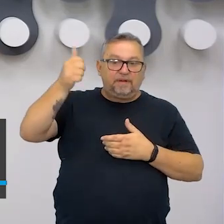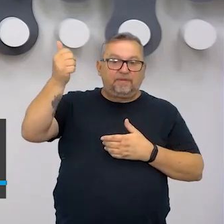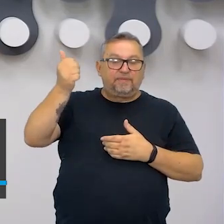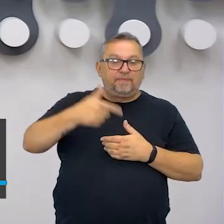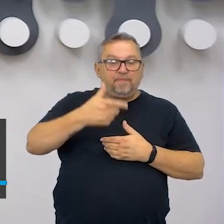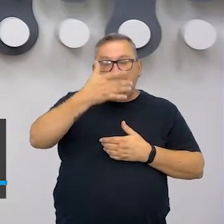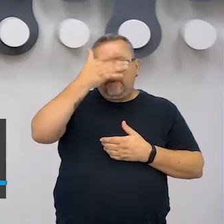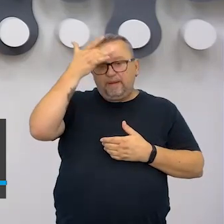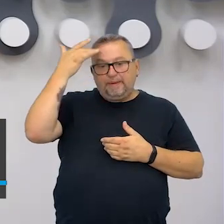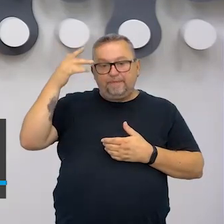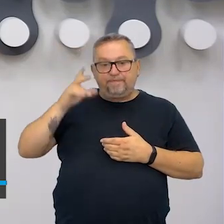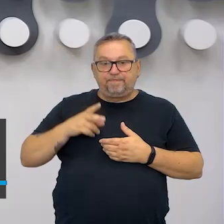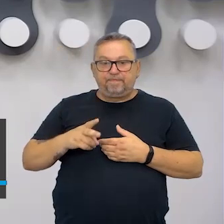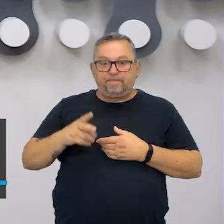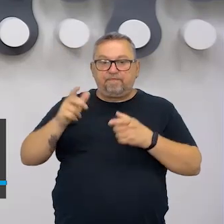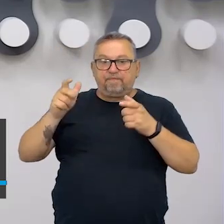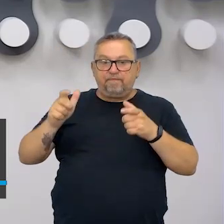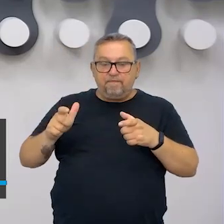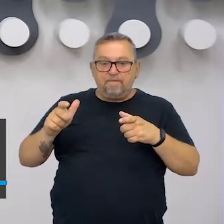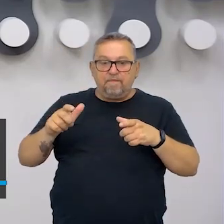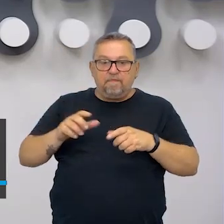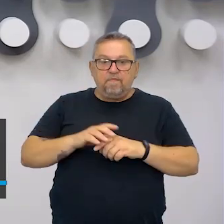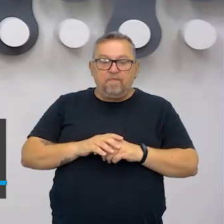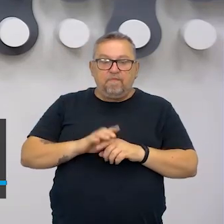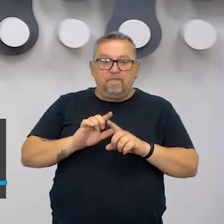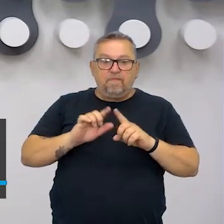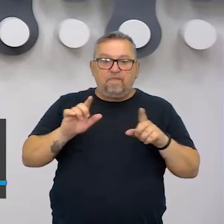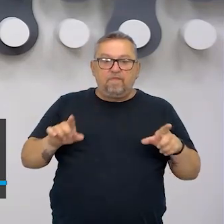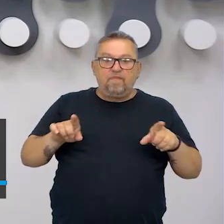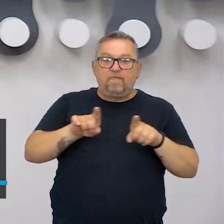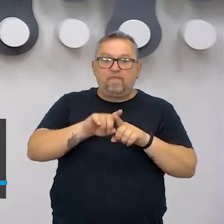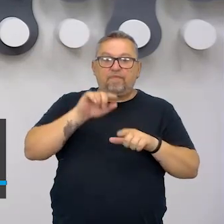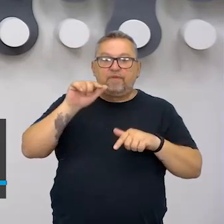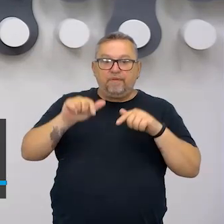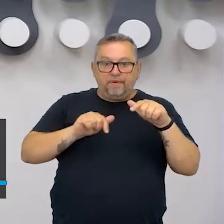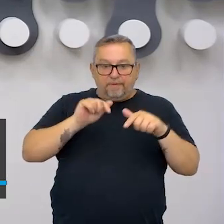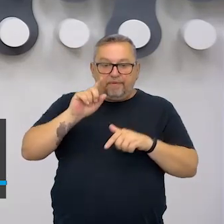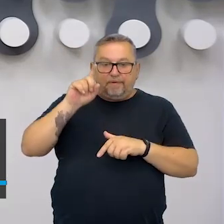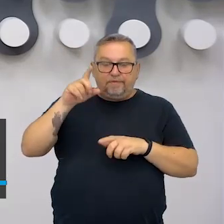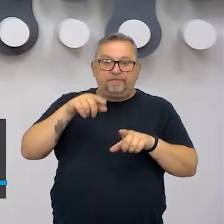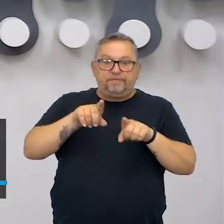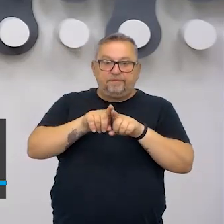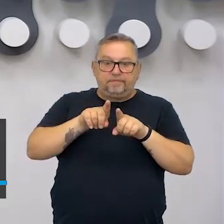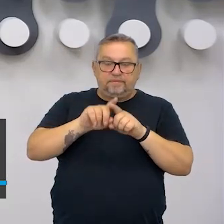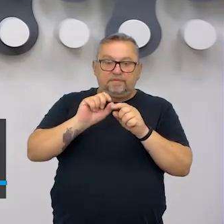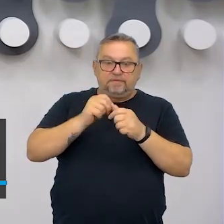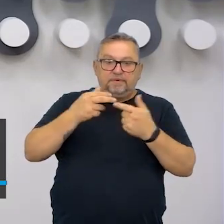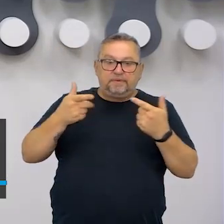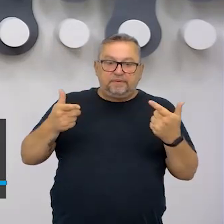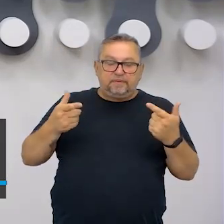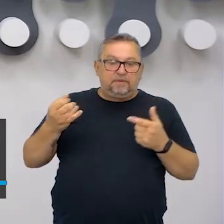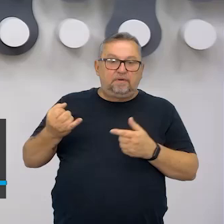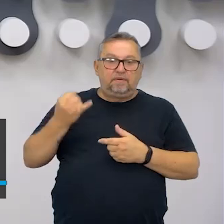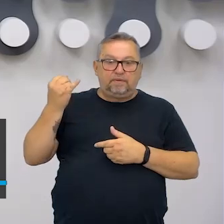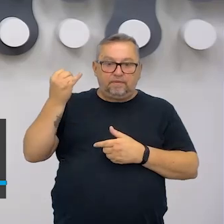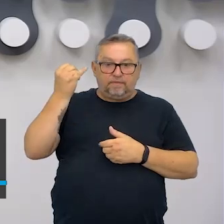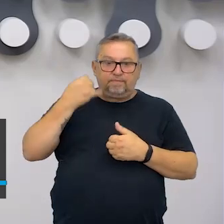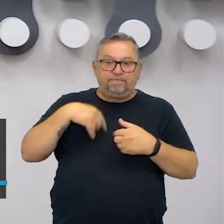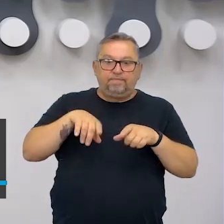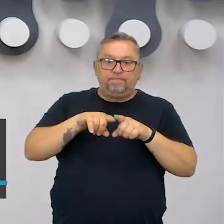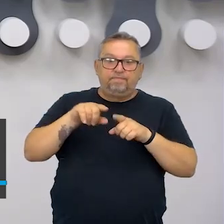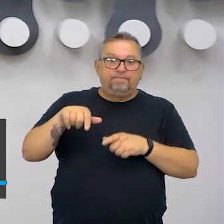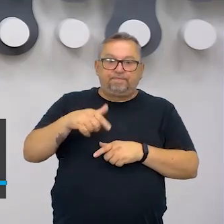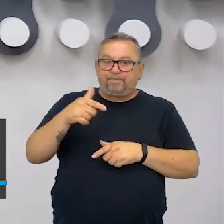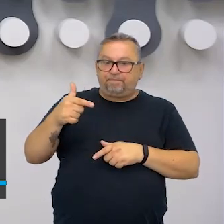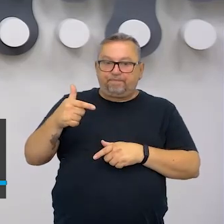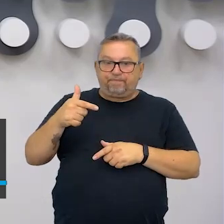pessoas que permaneceram naquele lugar, mas trabalharam lá também, fizeram coisas relevantes. Então não há o